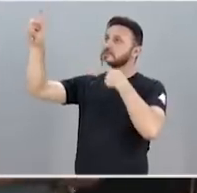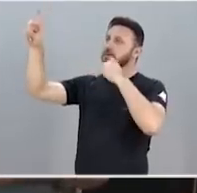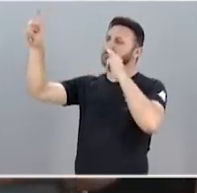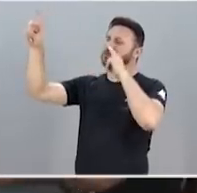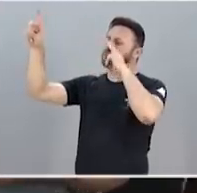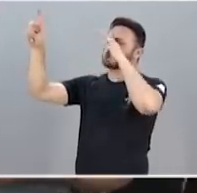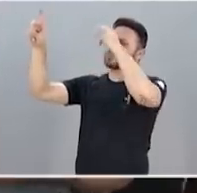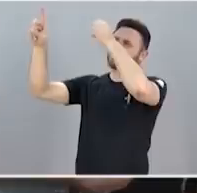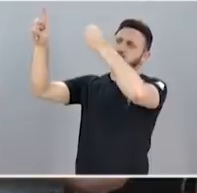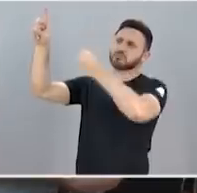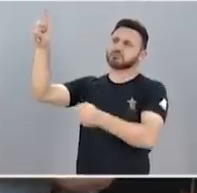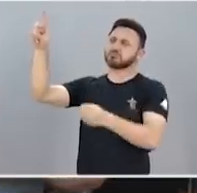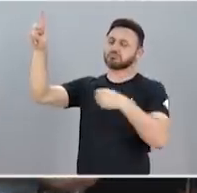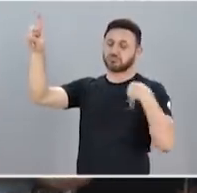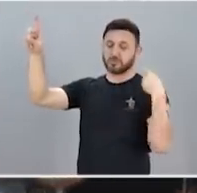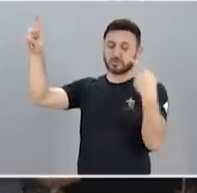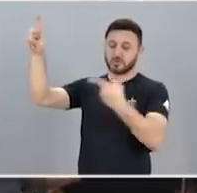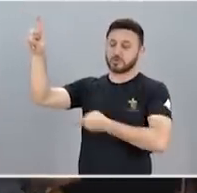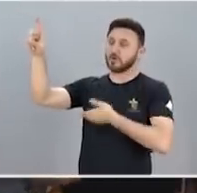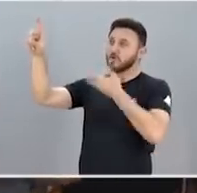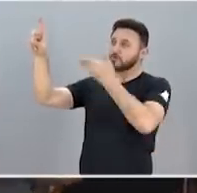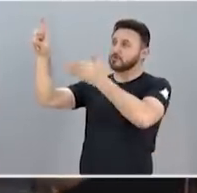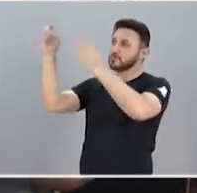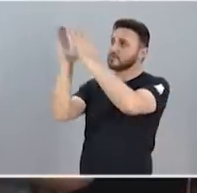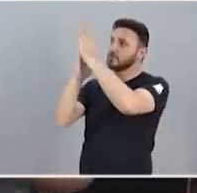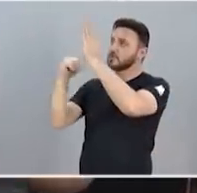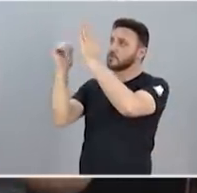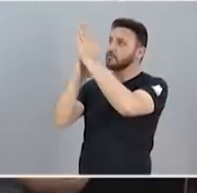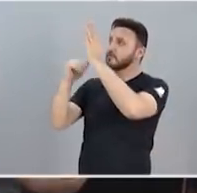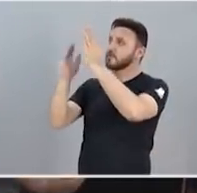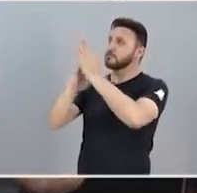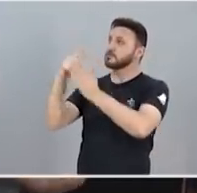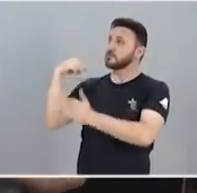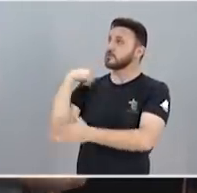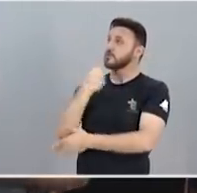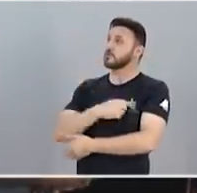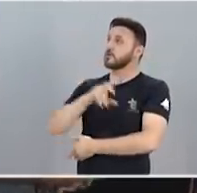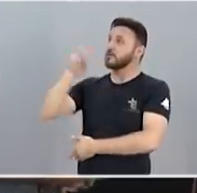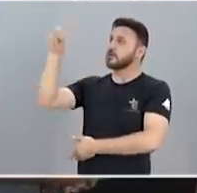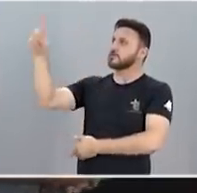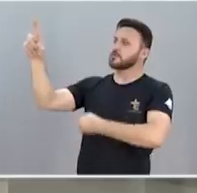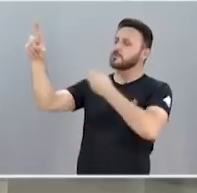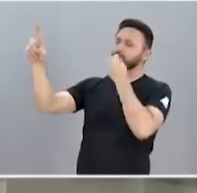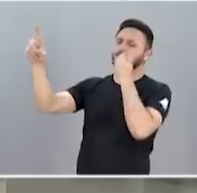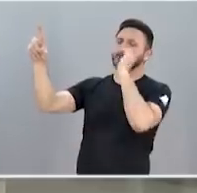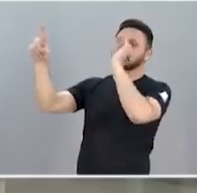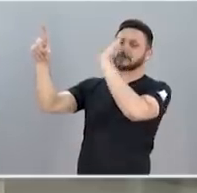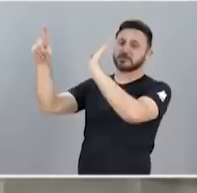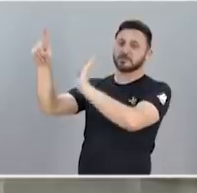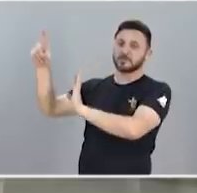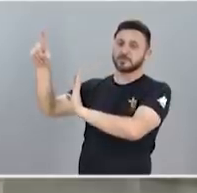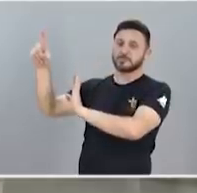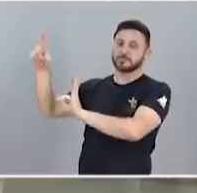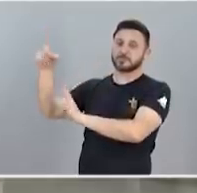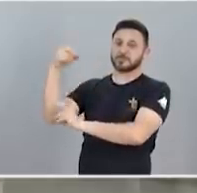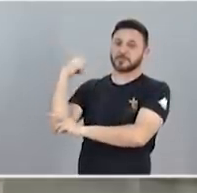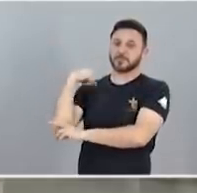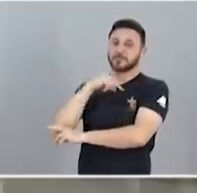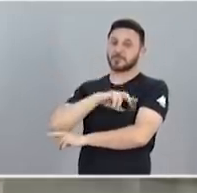Pai Todo-Poderoso, nós vos louvamos, nós vos